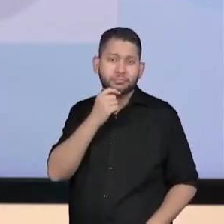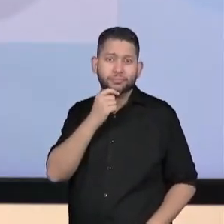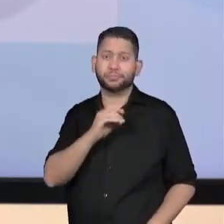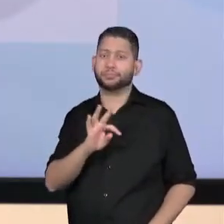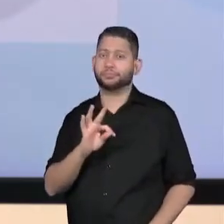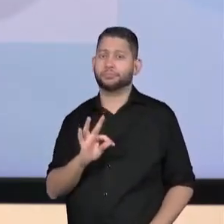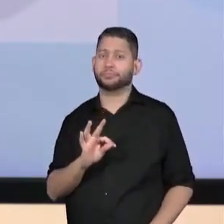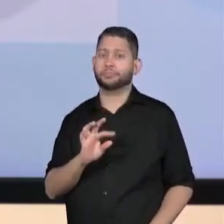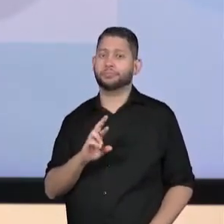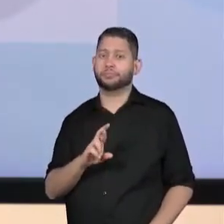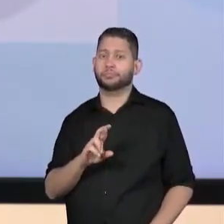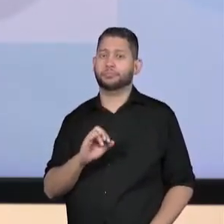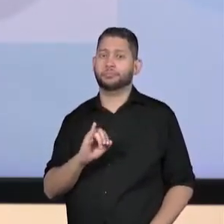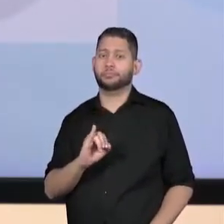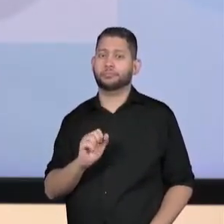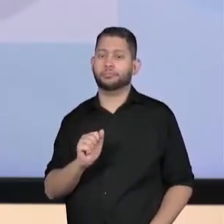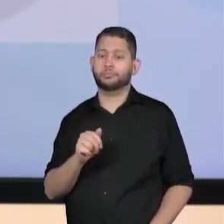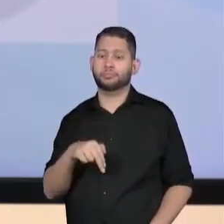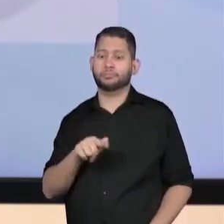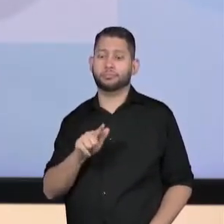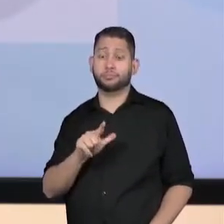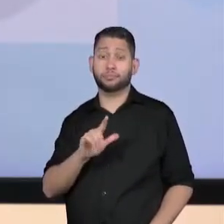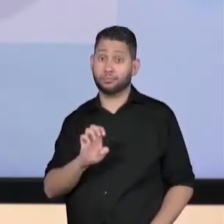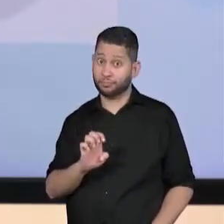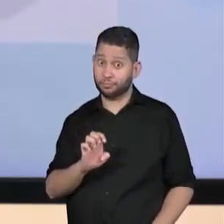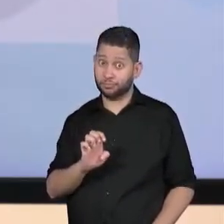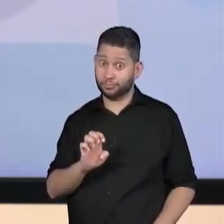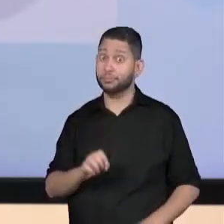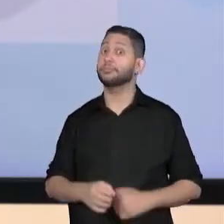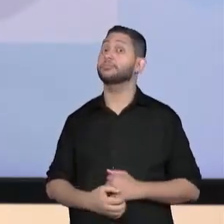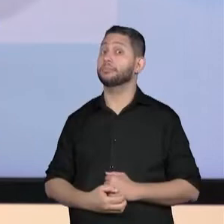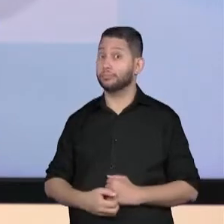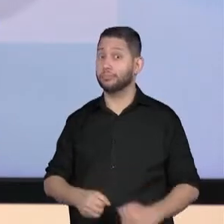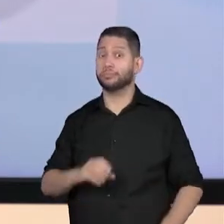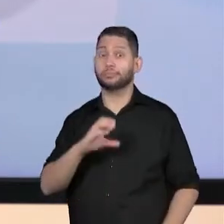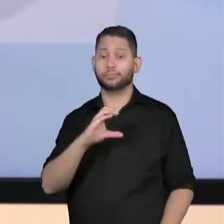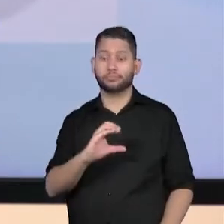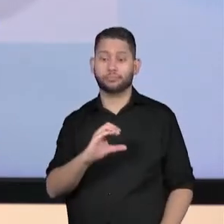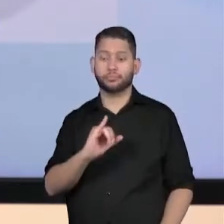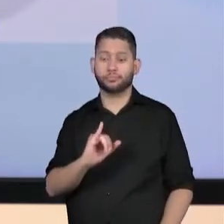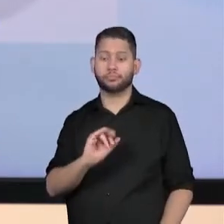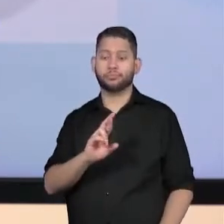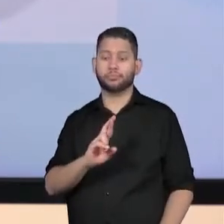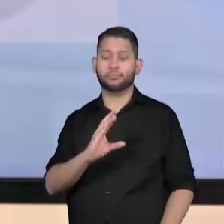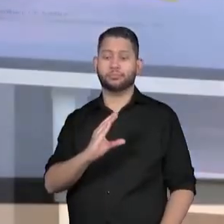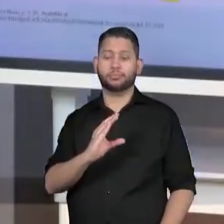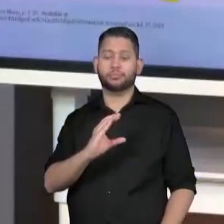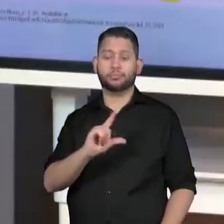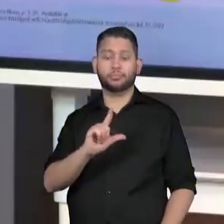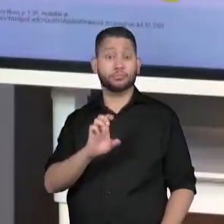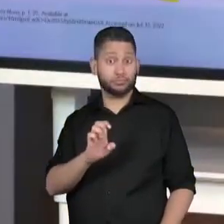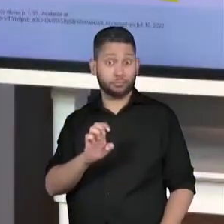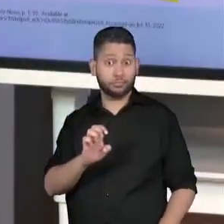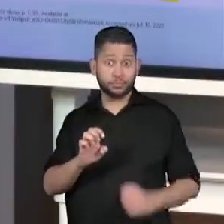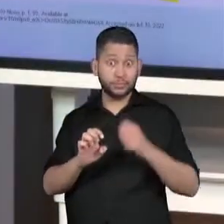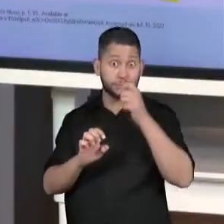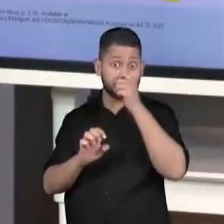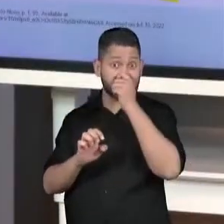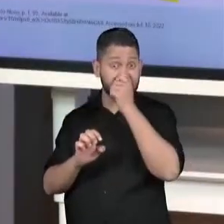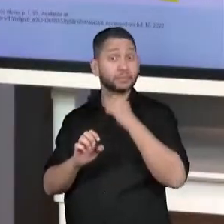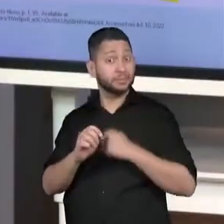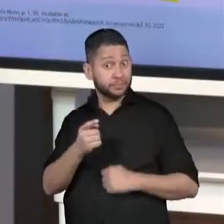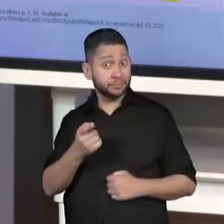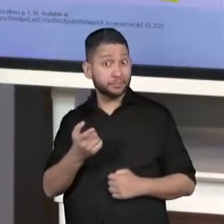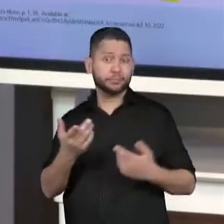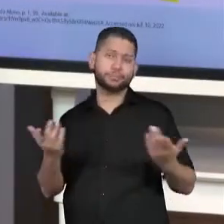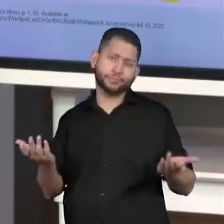triangle, circle. Só relembrando, lembra? A gente está falando aqui de uma overview, nada aí de muitos detalhes,